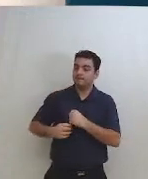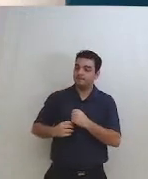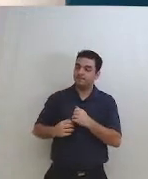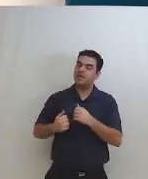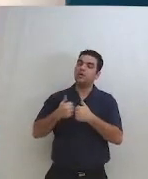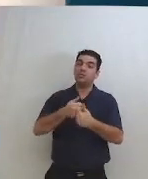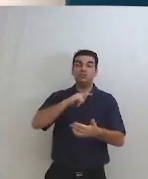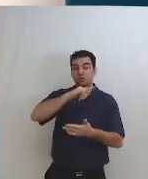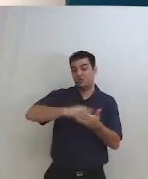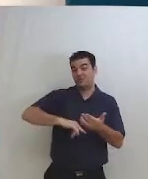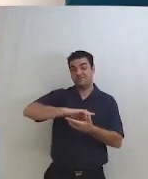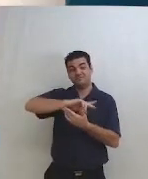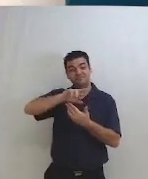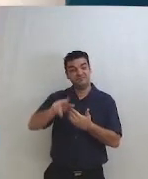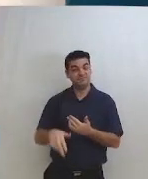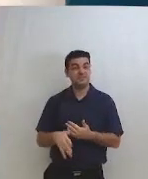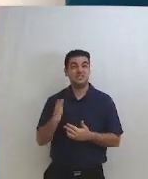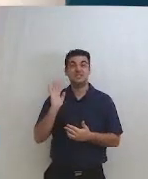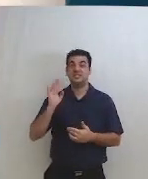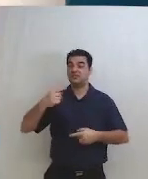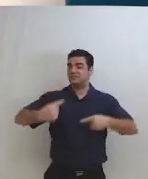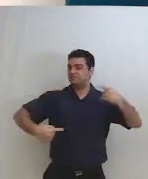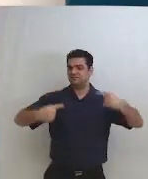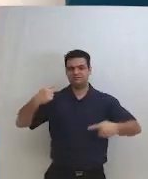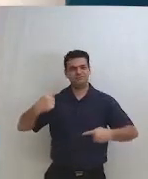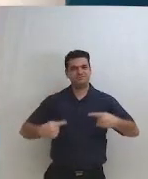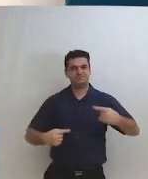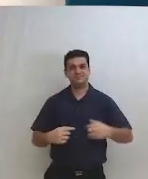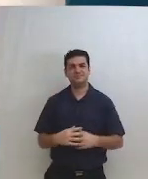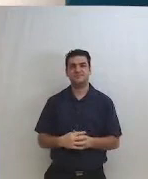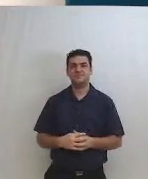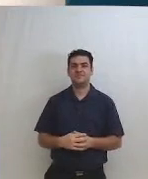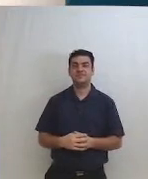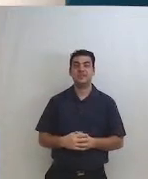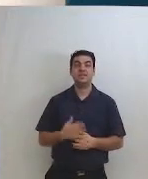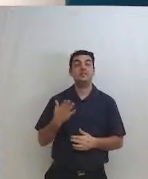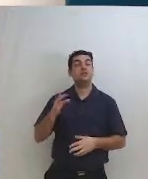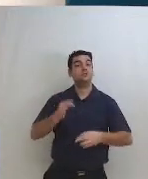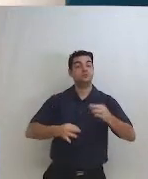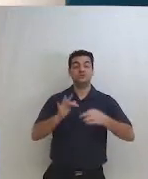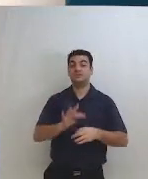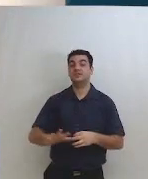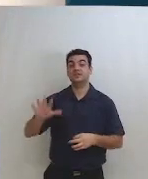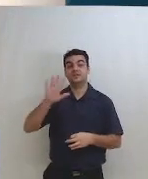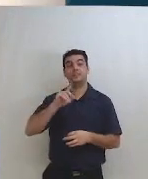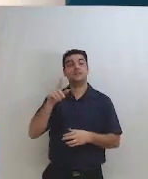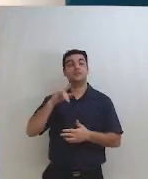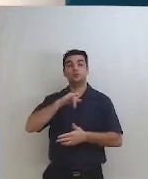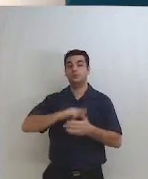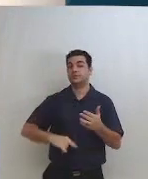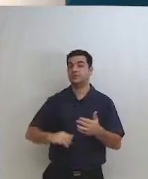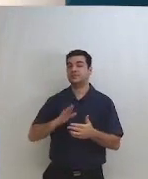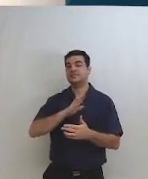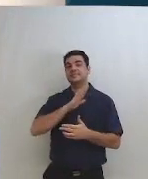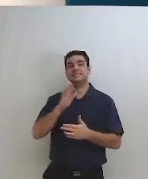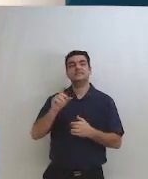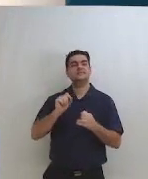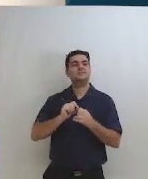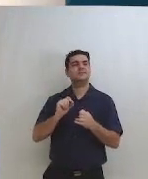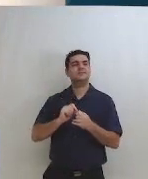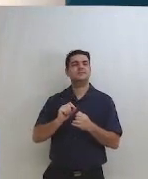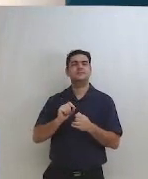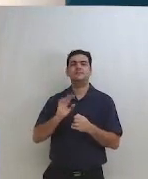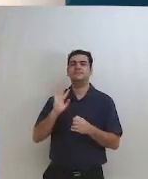sido realizadas diligências prévias. Destacou o juiz federal que, nos requerimentos dos documentos que os instruem, estão explicitadas as diligências